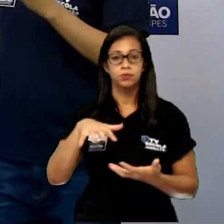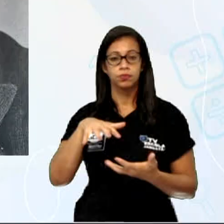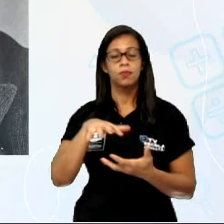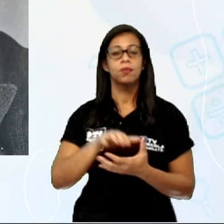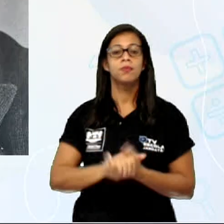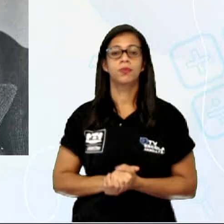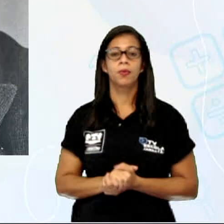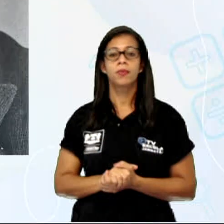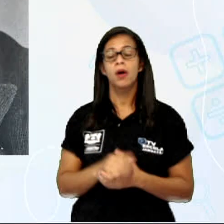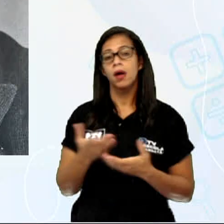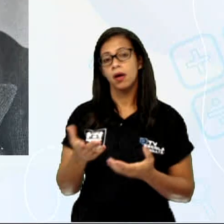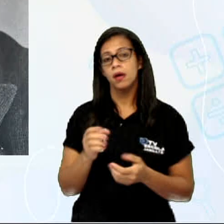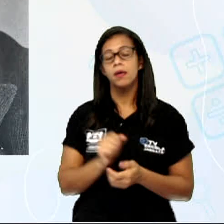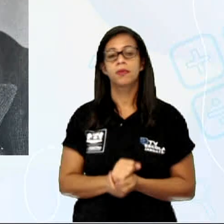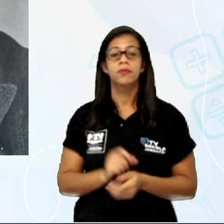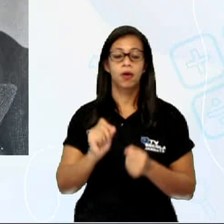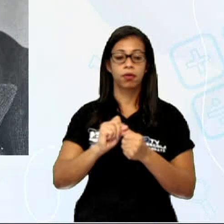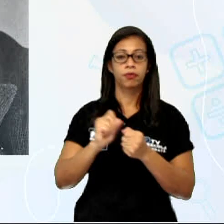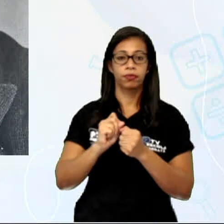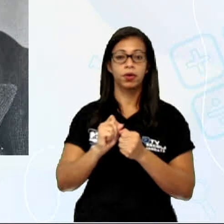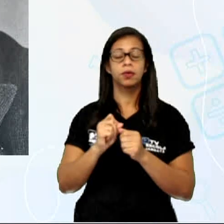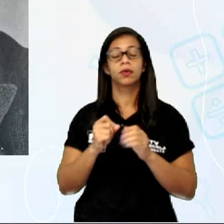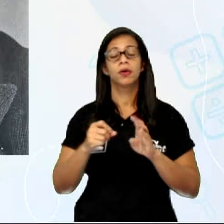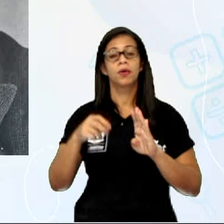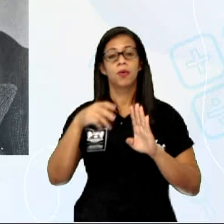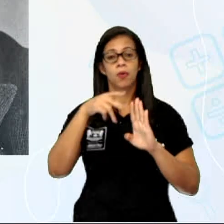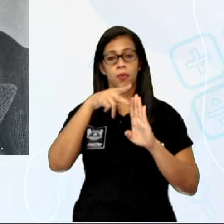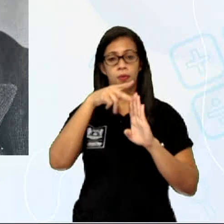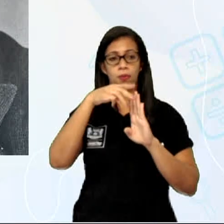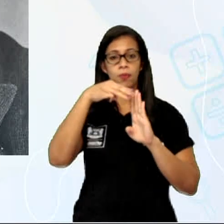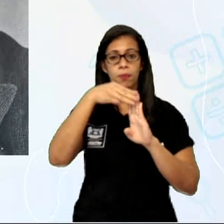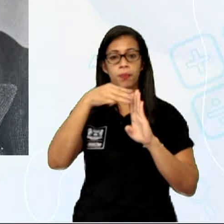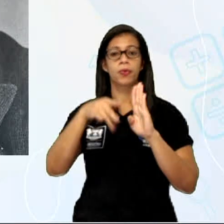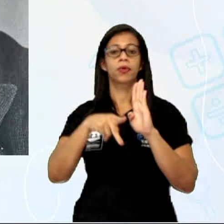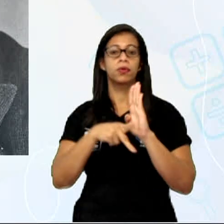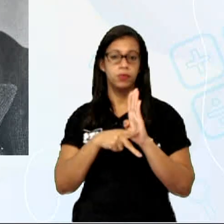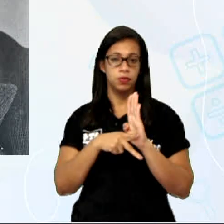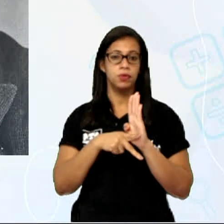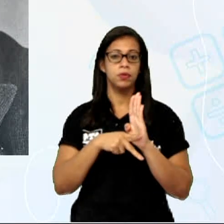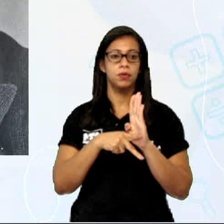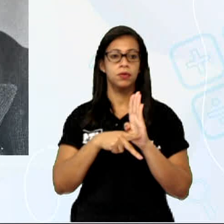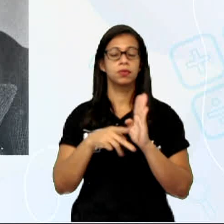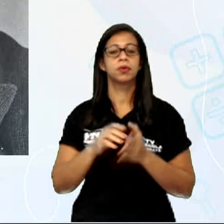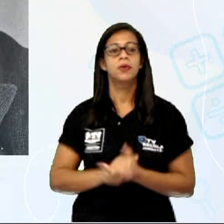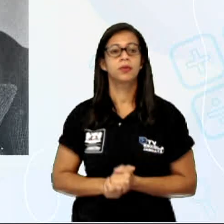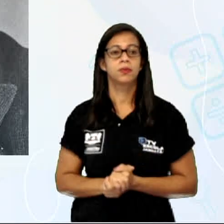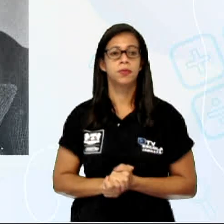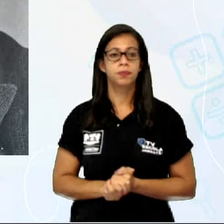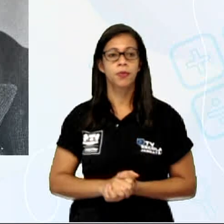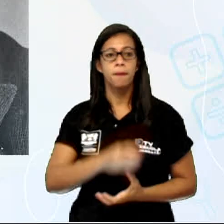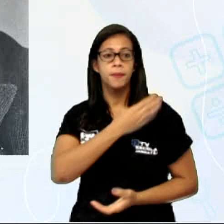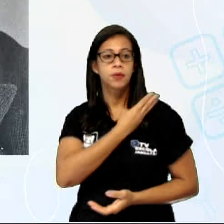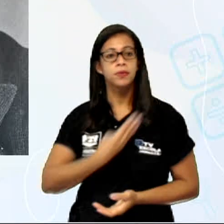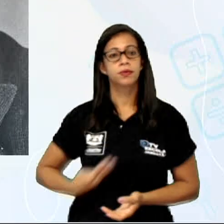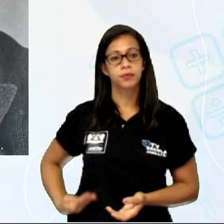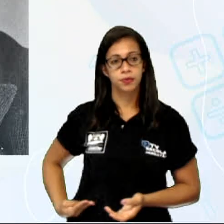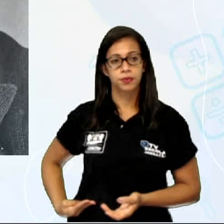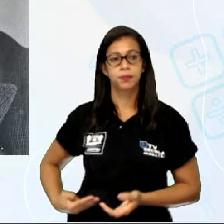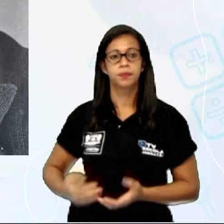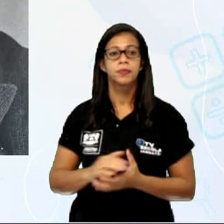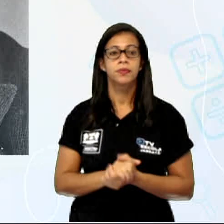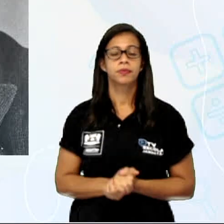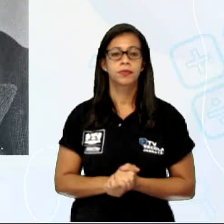né, liderado por Alexander Kerensky. Então, o governo provisório procurou diminuir a insatisfação